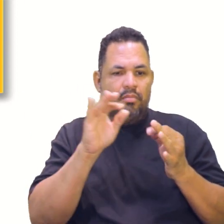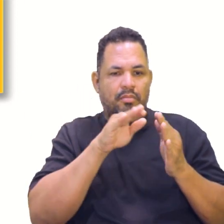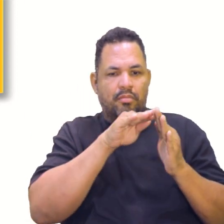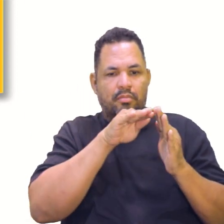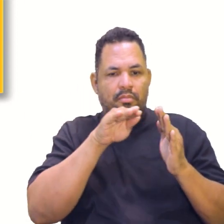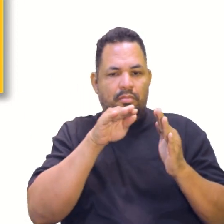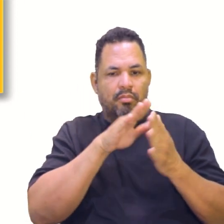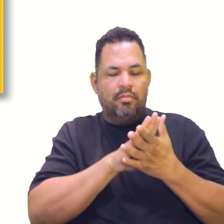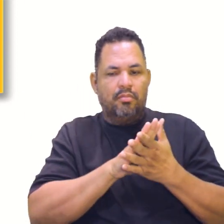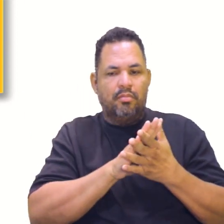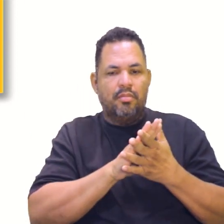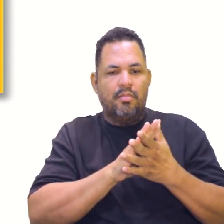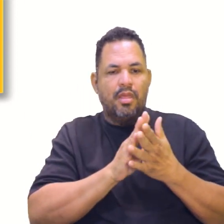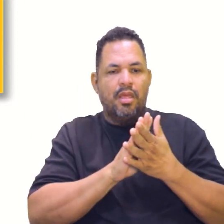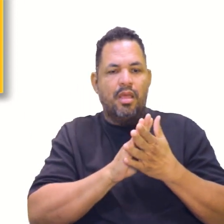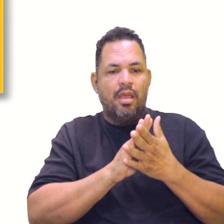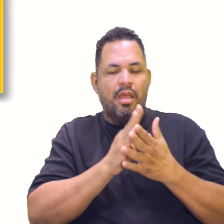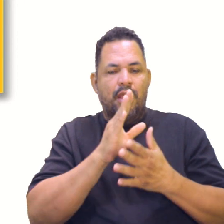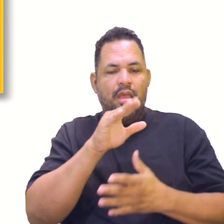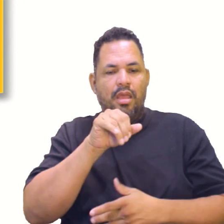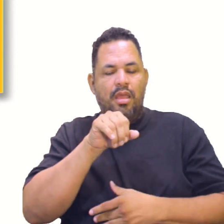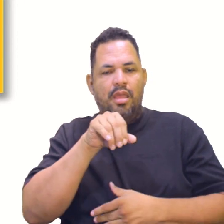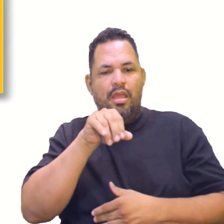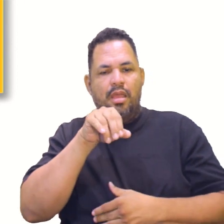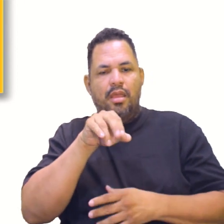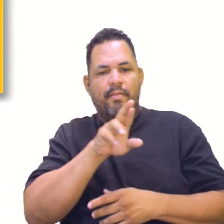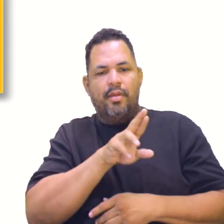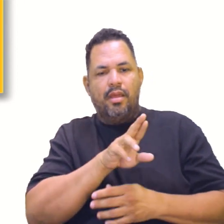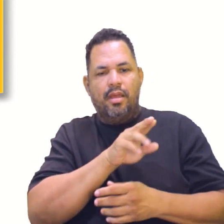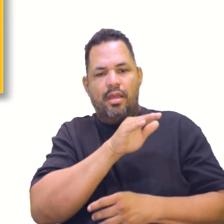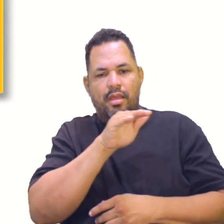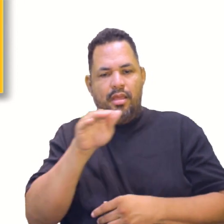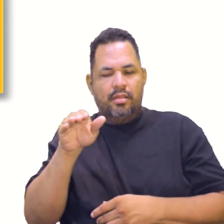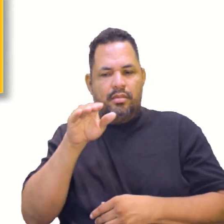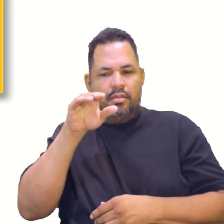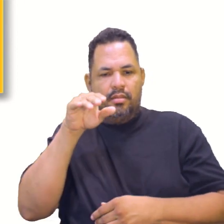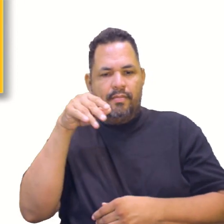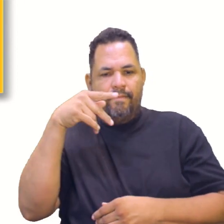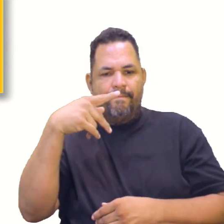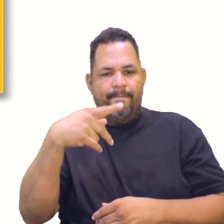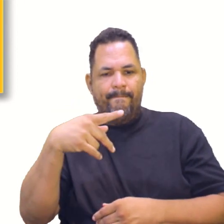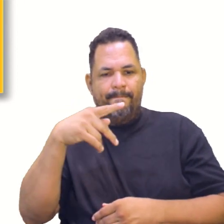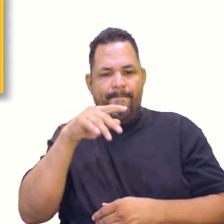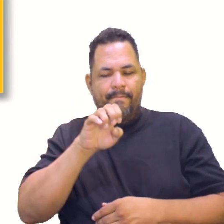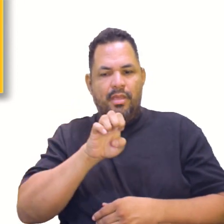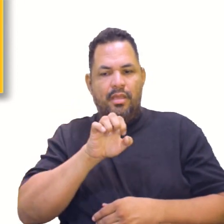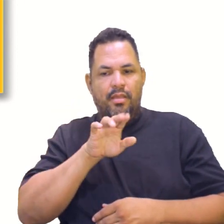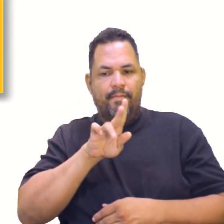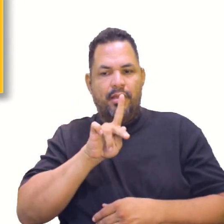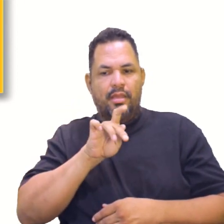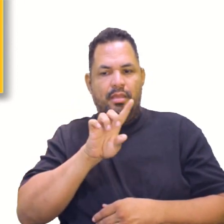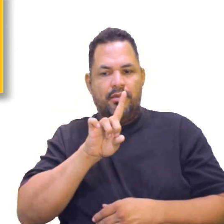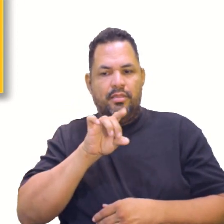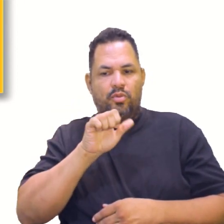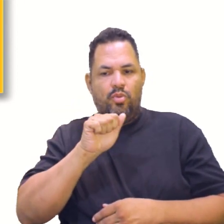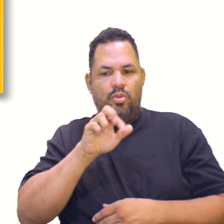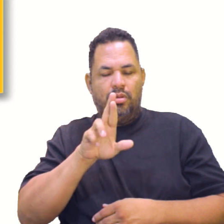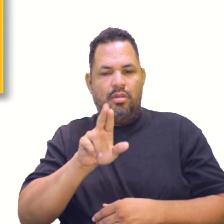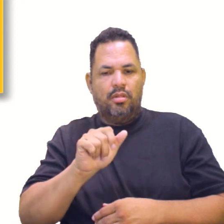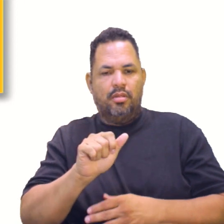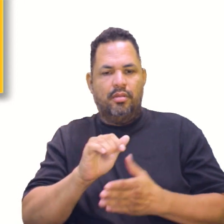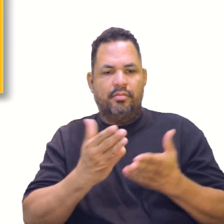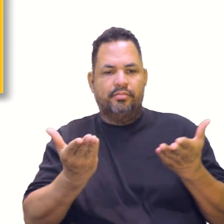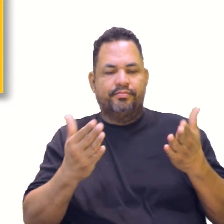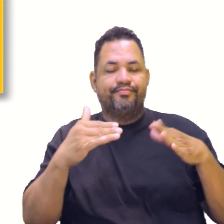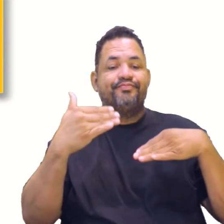reta perpendicular. Isso mesmo. E aí também, complementando a aula, nós temos a área de uma região triangular. Não tem que a gente